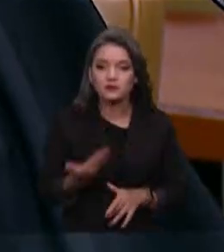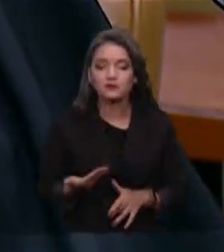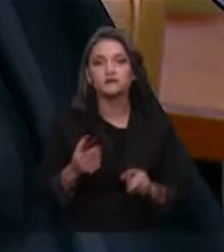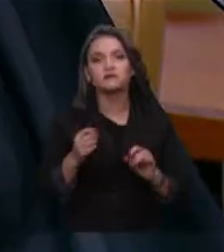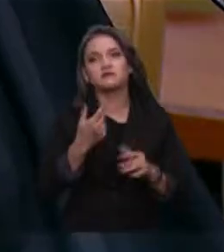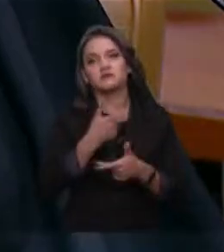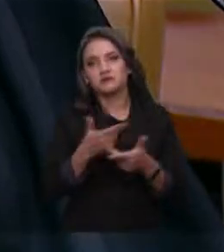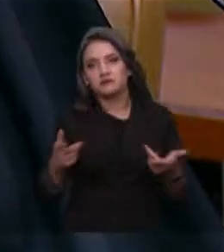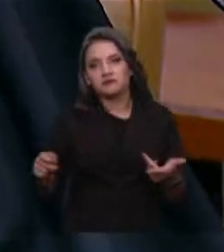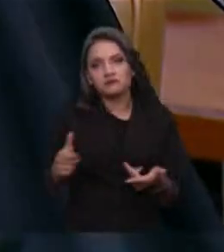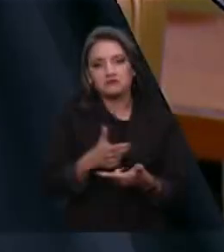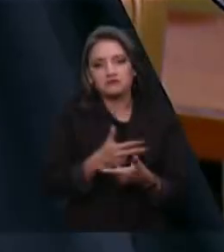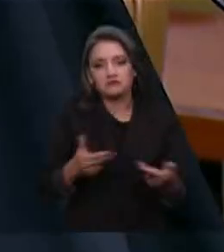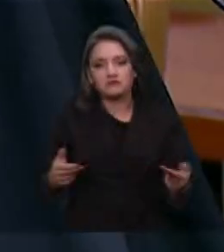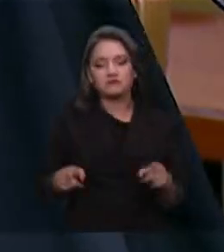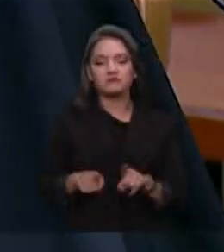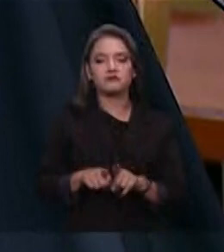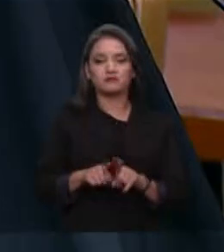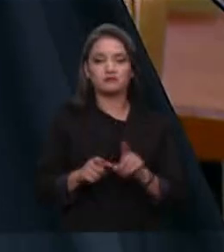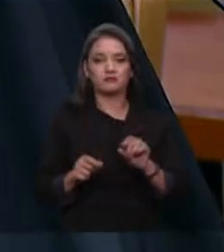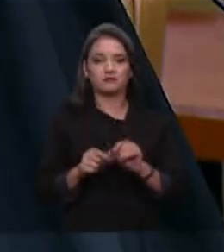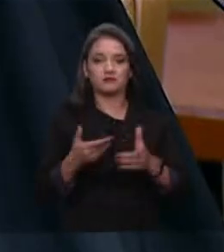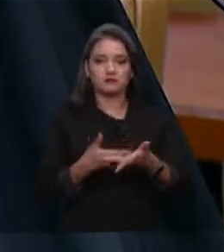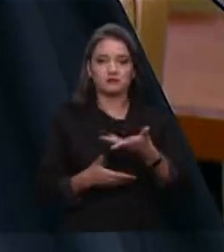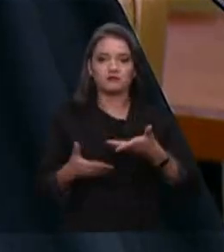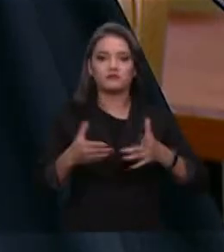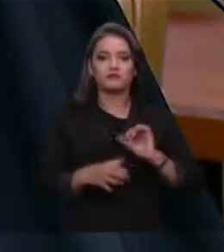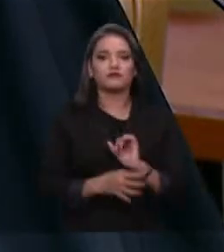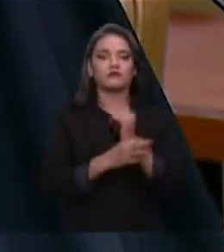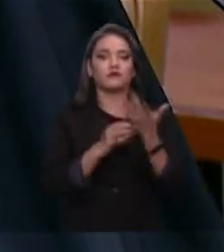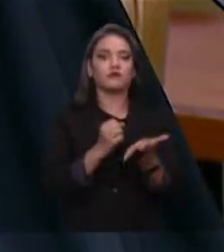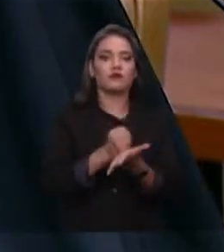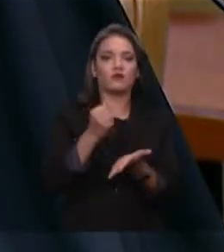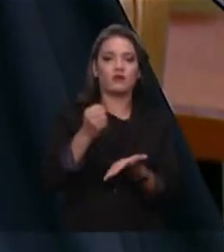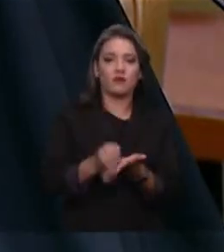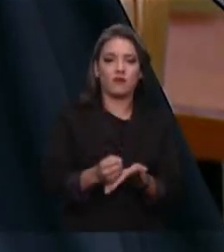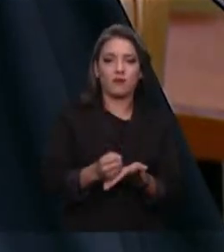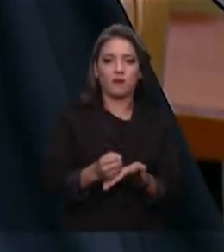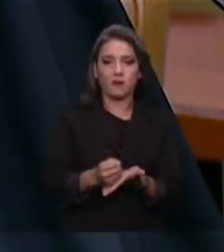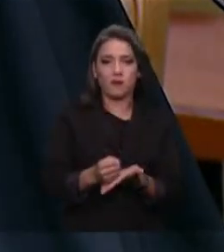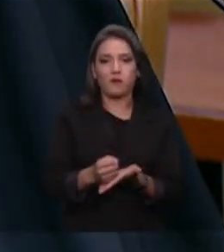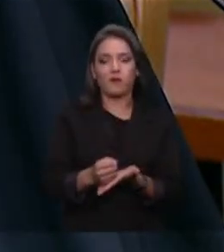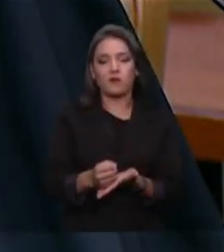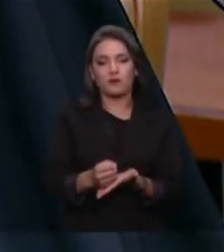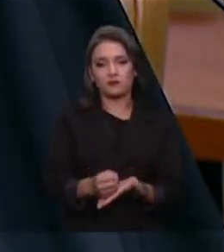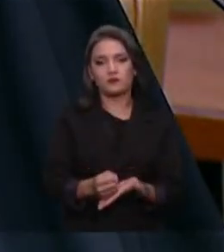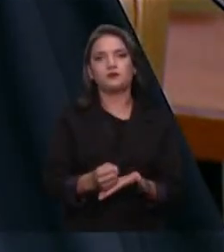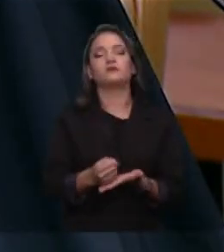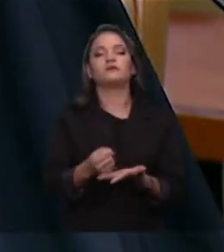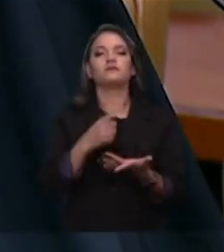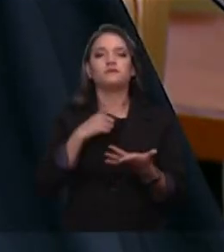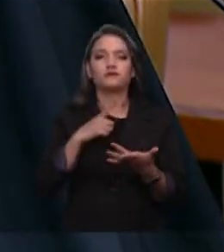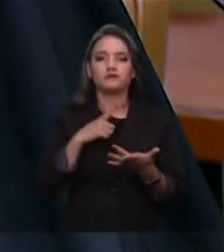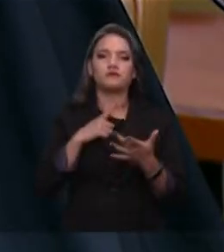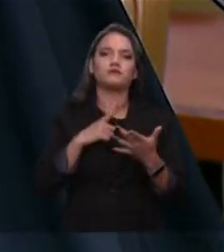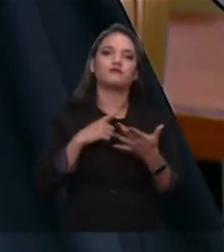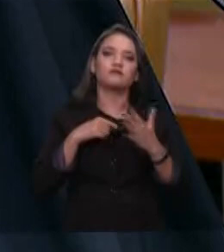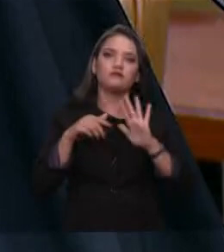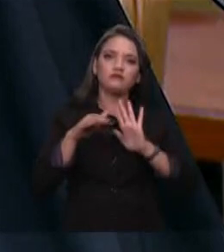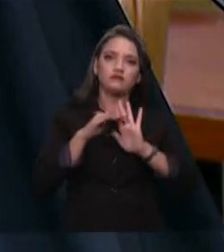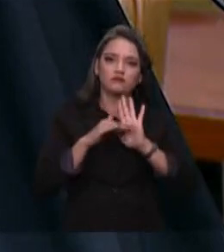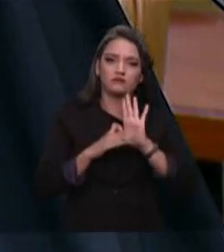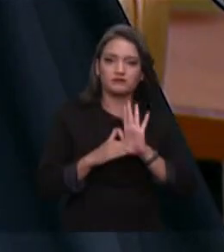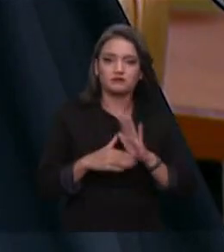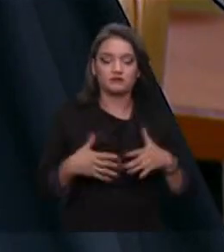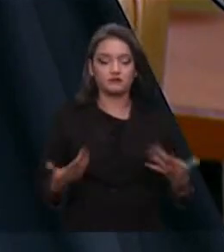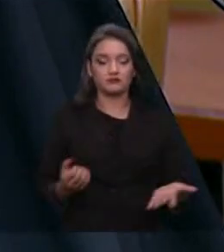recebido vantagem devida para viabilizar ou assegurar a contratação dos moldes em que firmada. Com relação ao